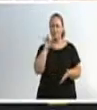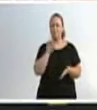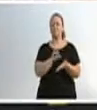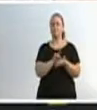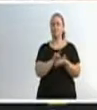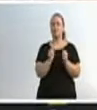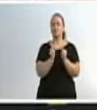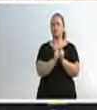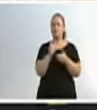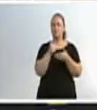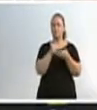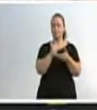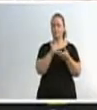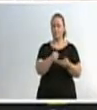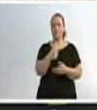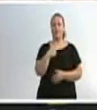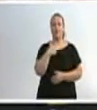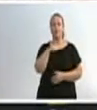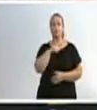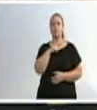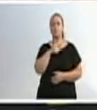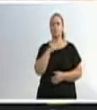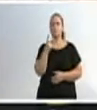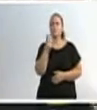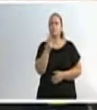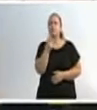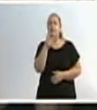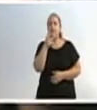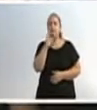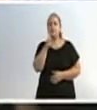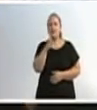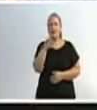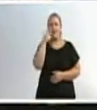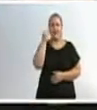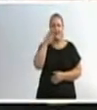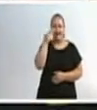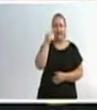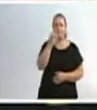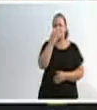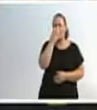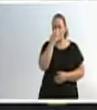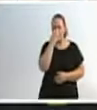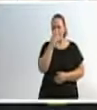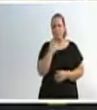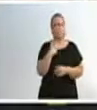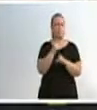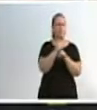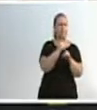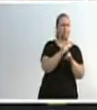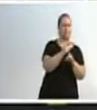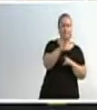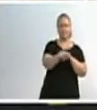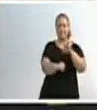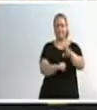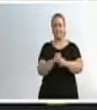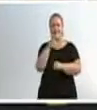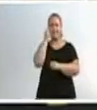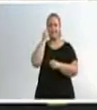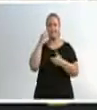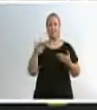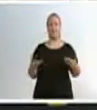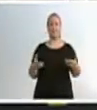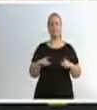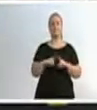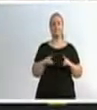um gato e um pudozinho, agora adotei mais um, que encontrei na rua também, um filhotinho. Então, eu acho que cada cidadão blumenauense pode, de alguma maneira, fazer a